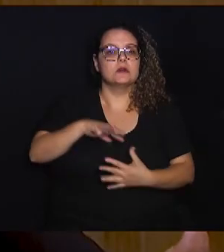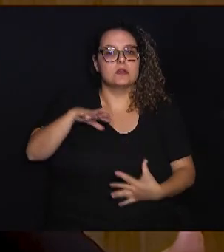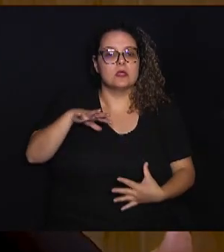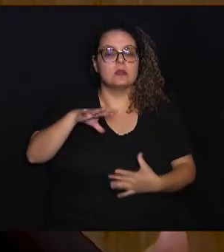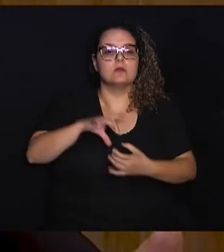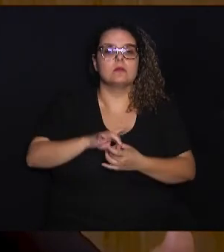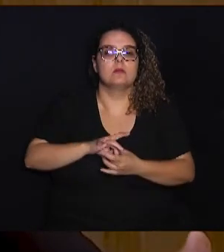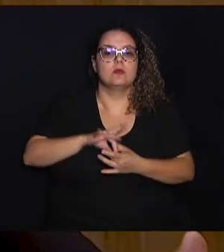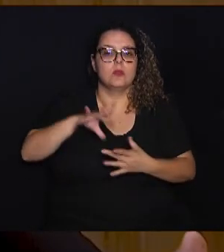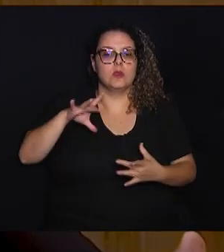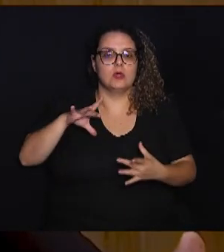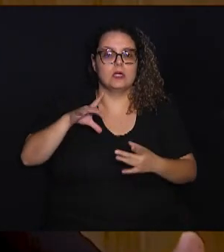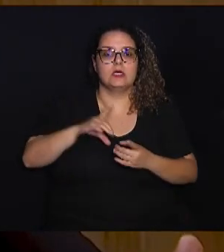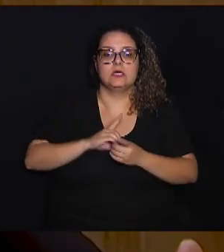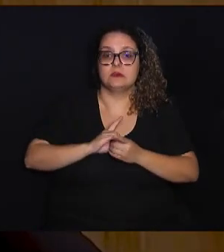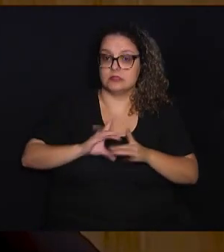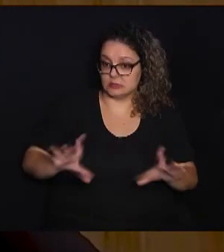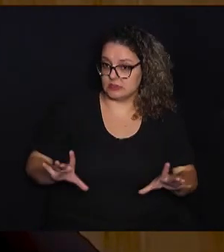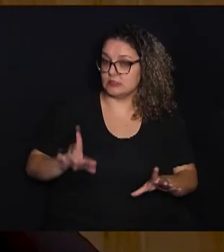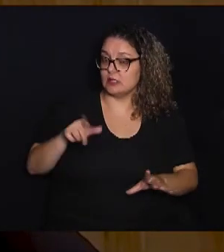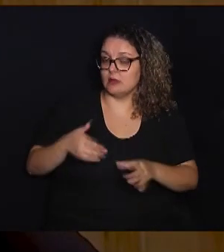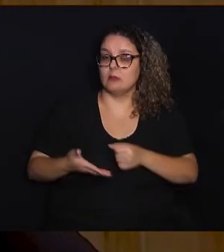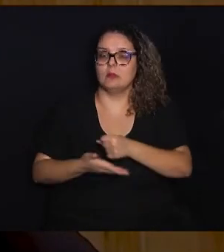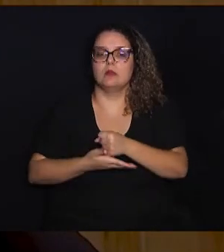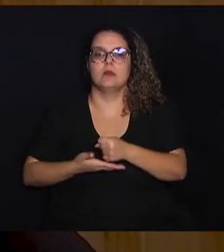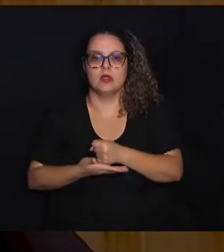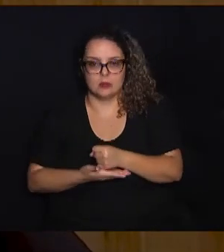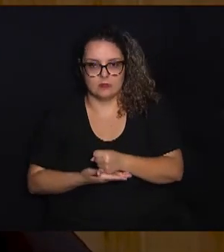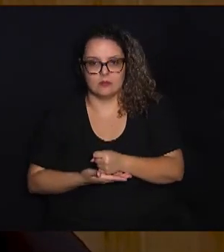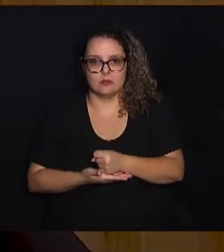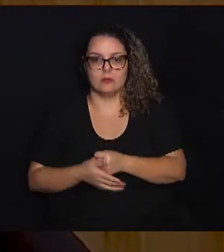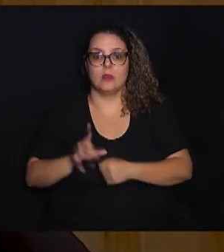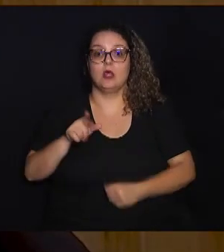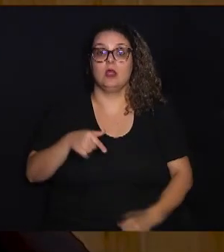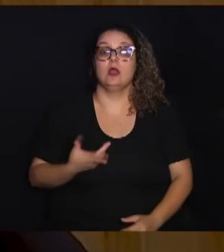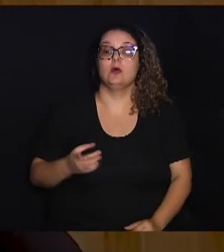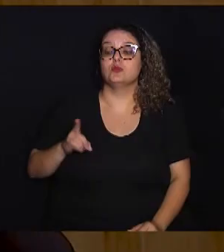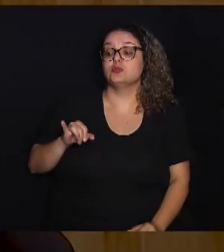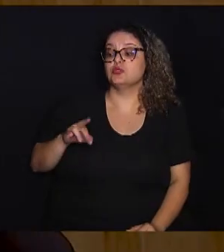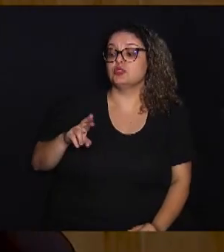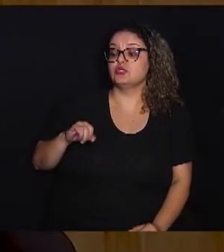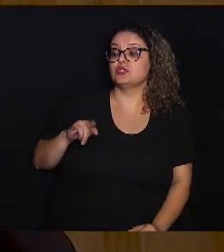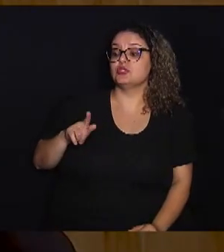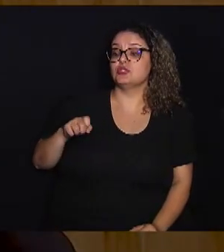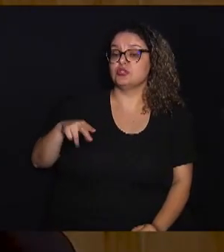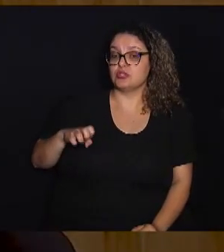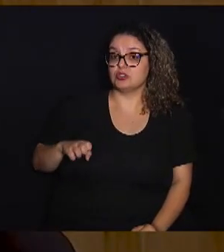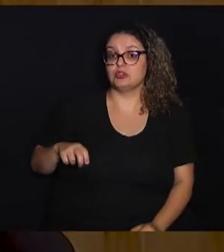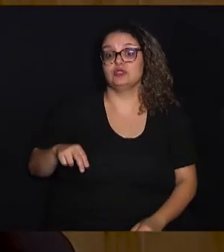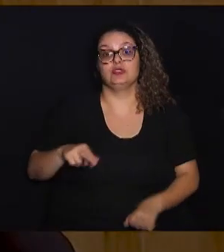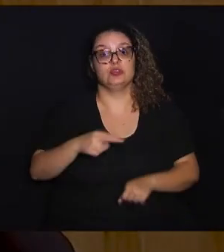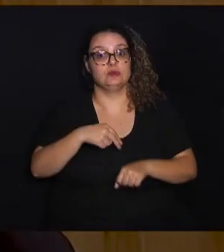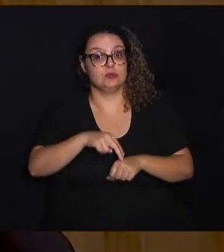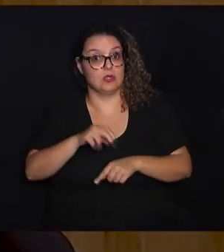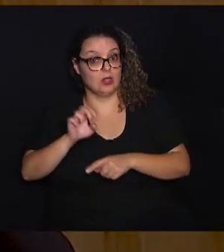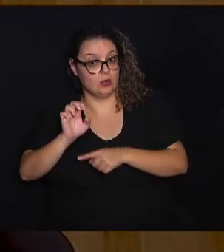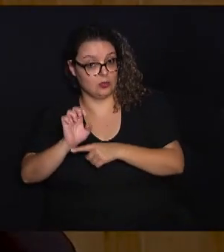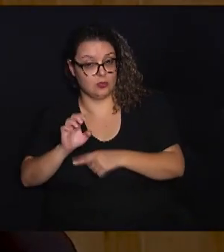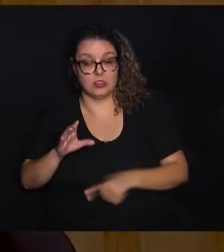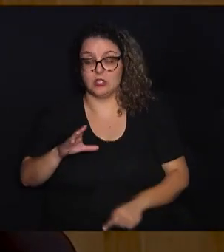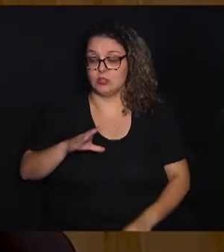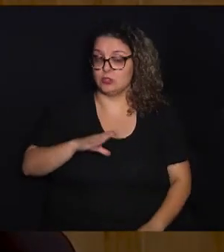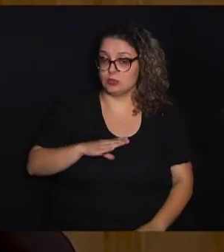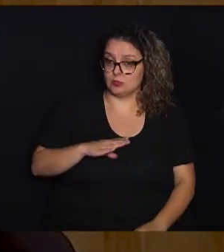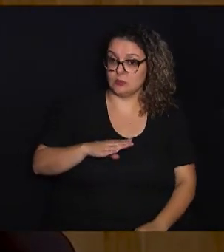pilares. E um dos pilares é a eleição do dirigente da nação, do estado, do